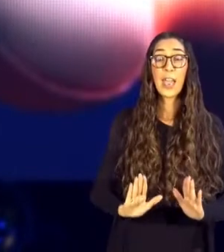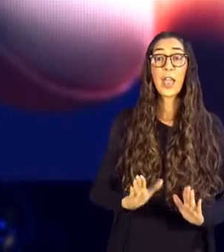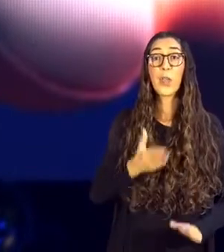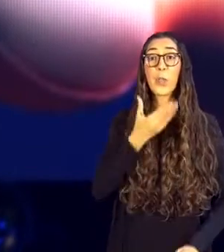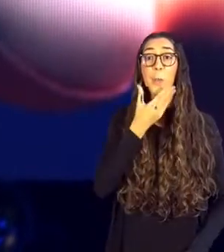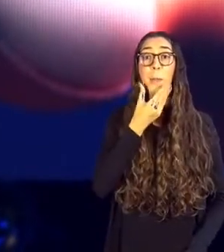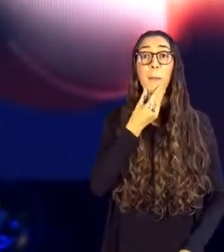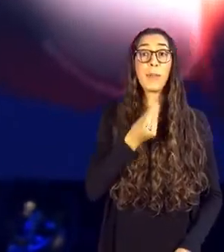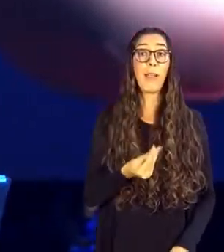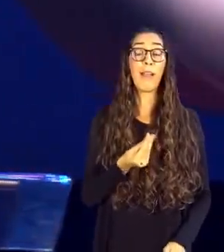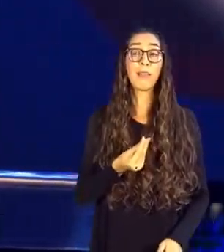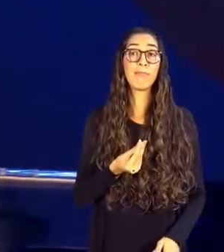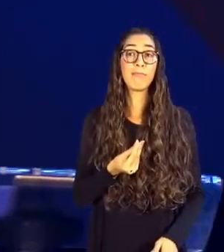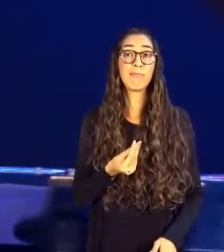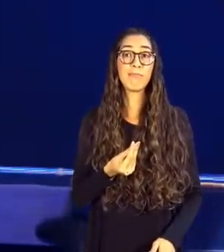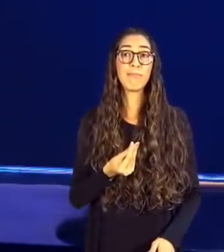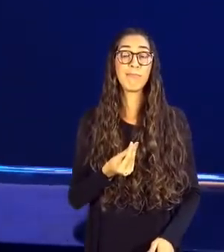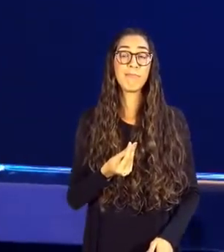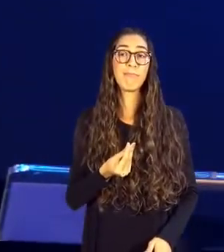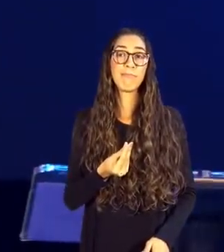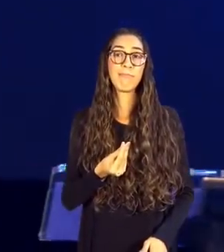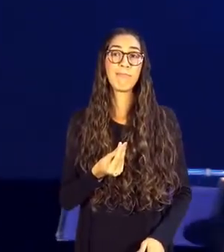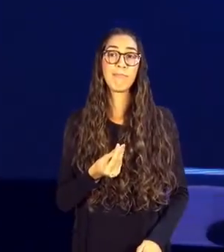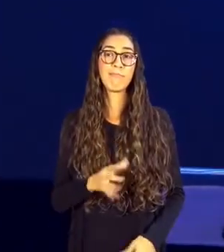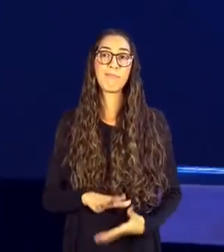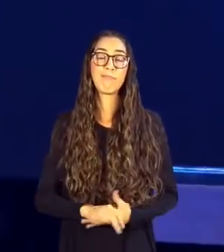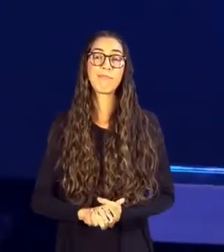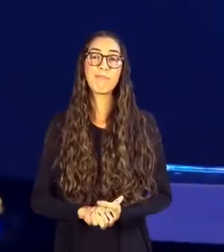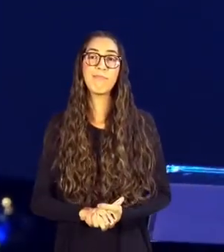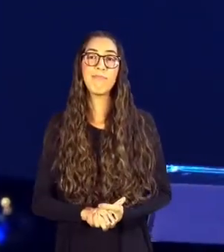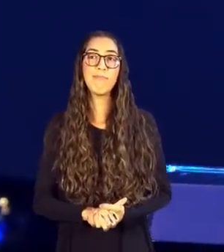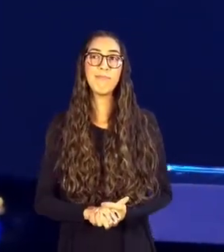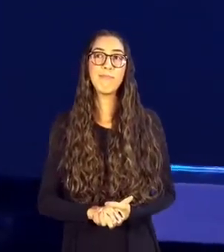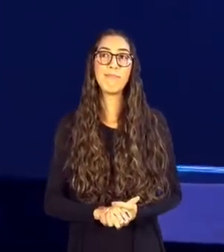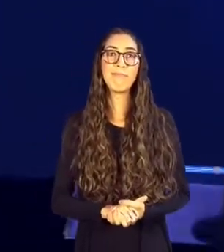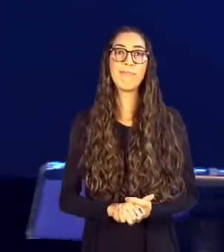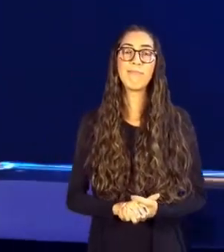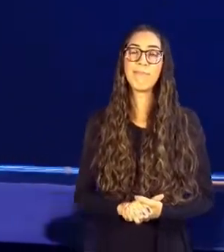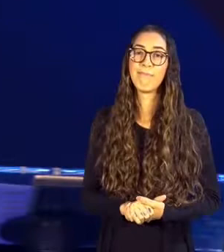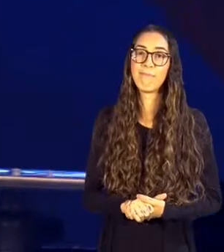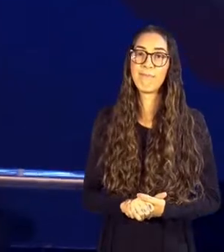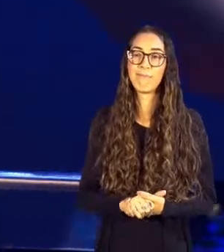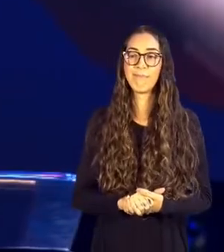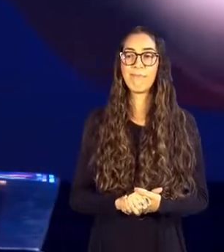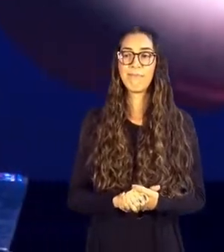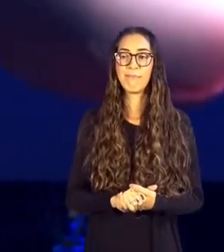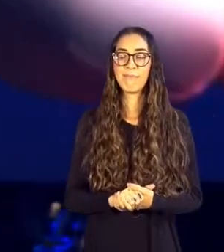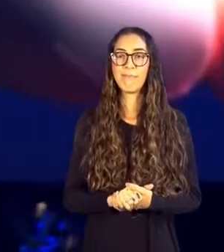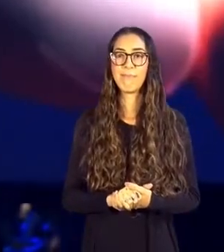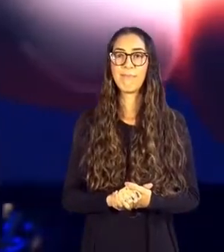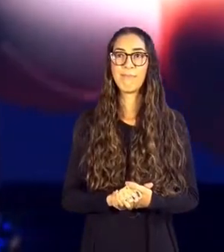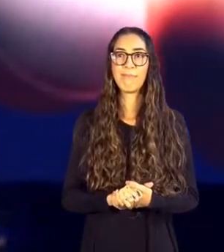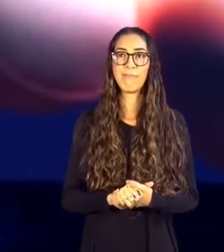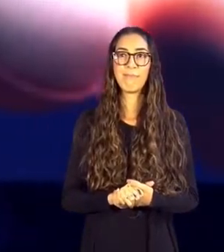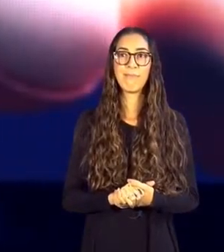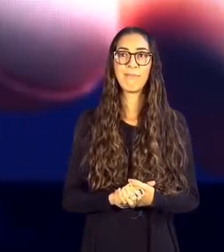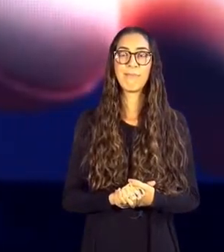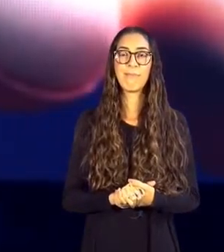Previsões feitas por autores diferentes. É, pastor, é. Olha, vamos meditar então.